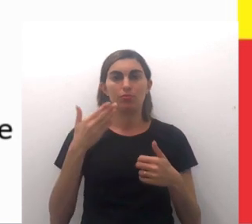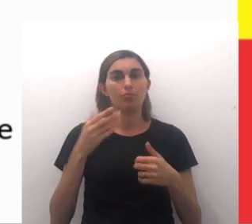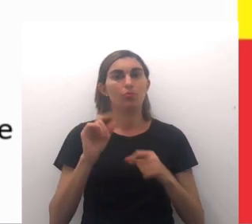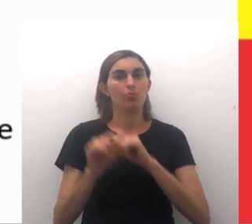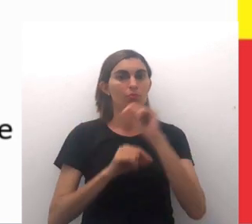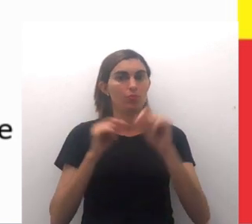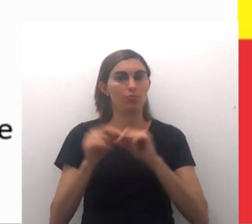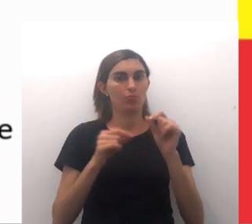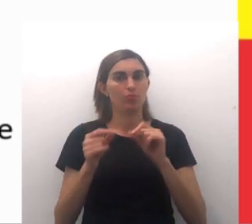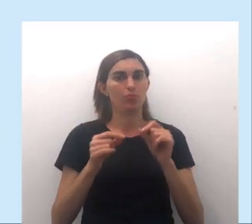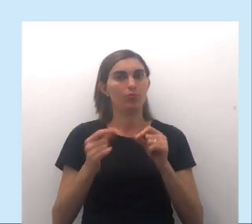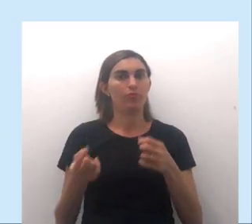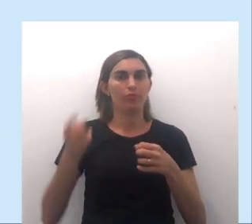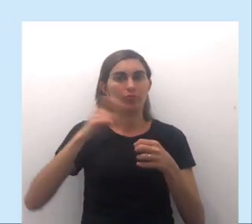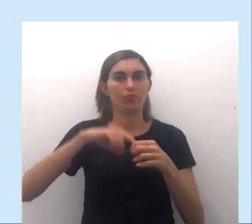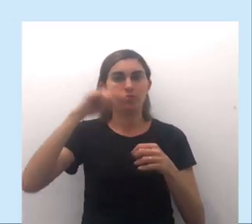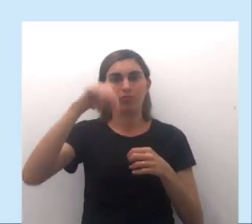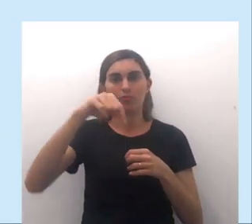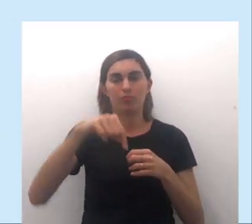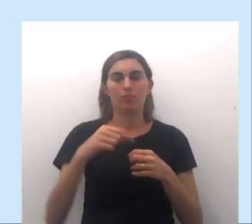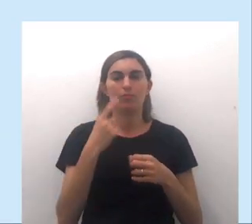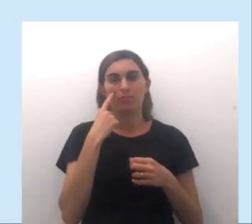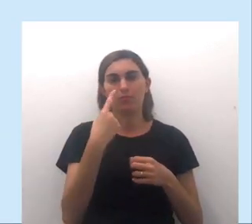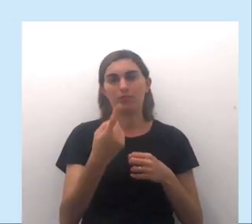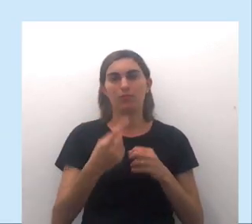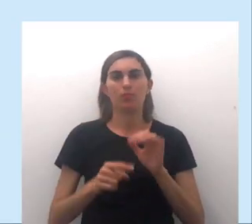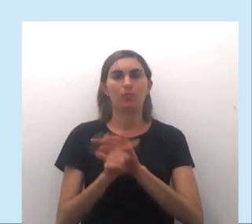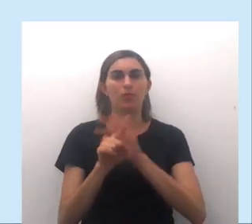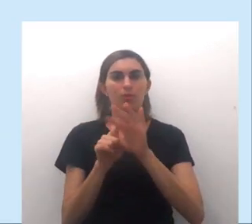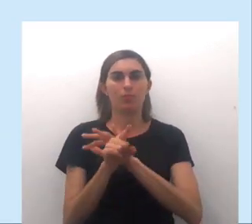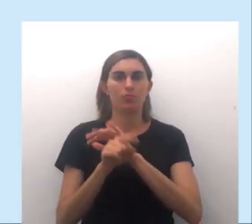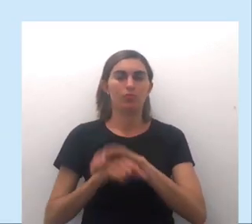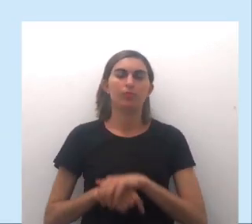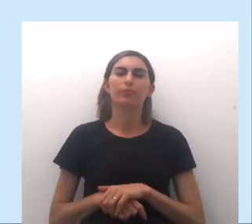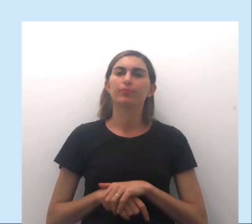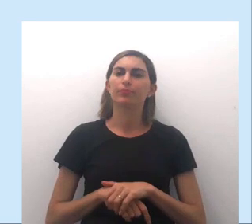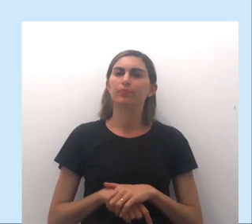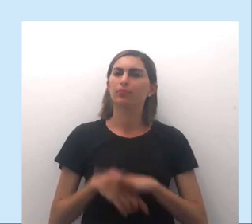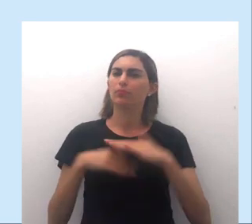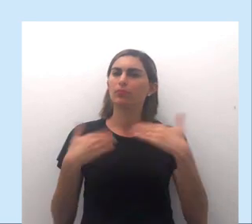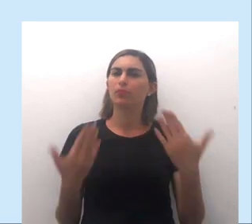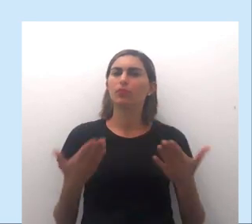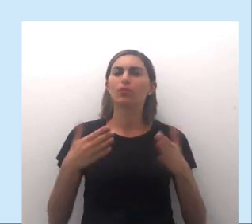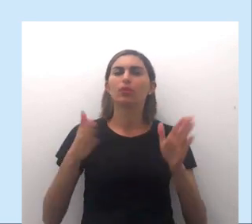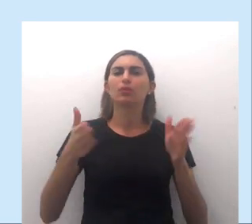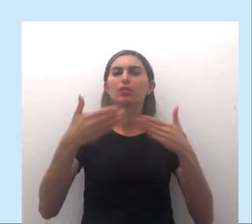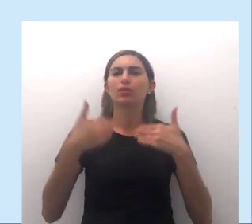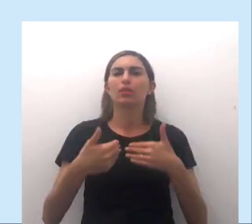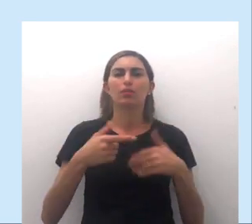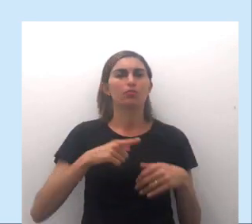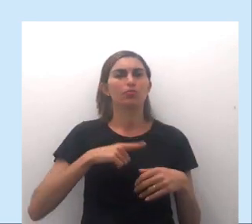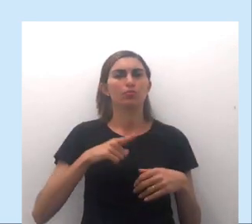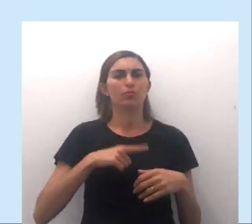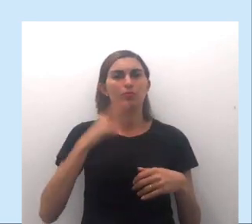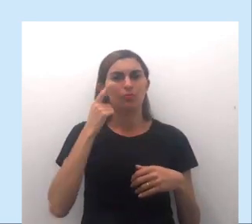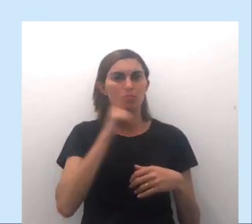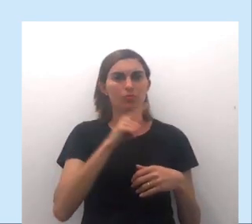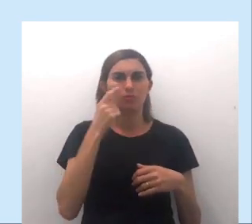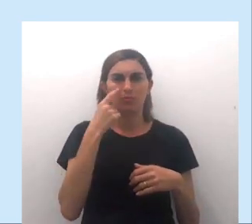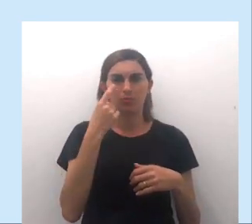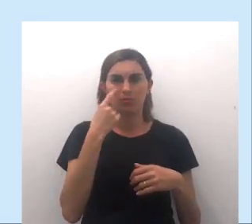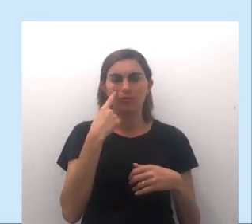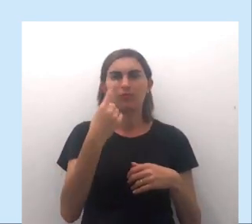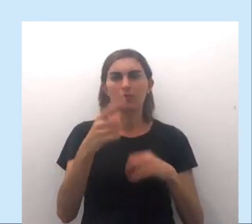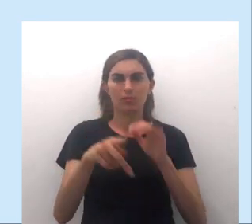obtido foi. Então, voltando aqui, veja aqui. Eu pergunto, quantas caixas tem ali? Você consegue